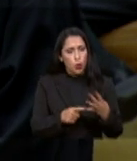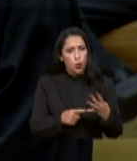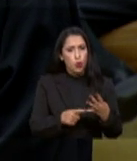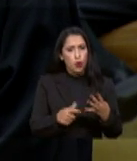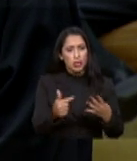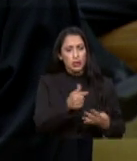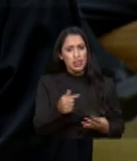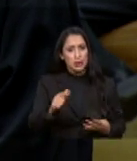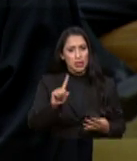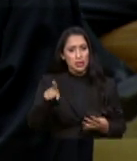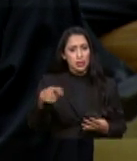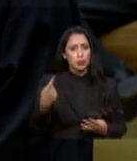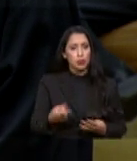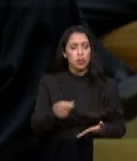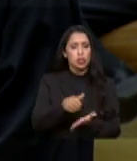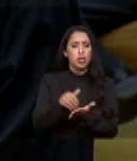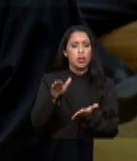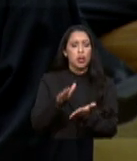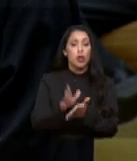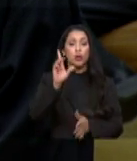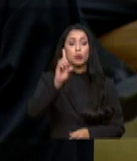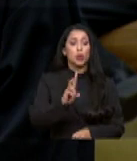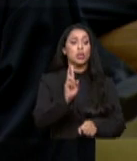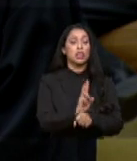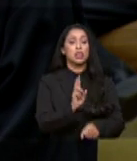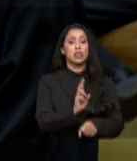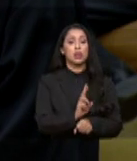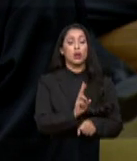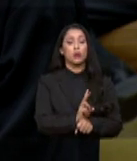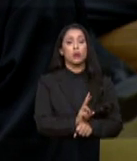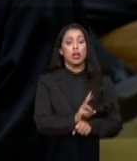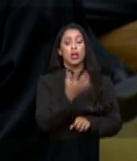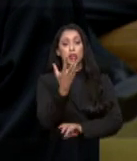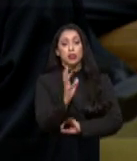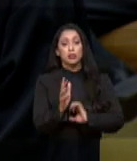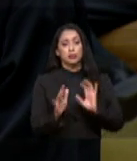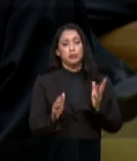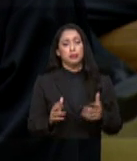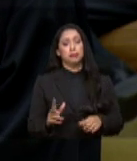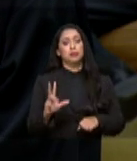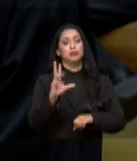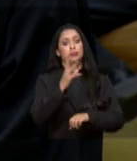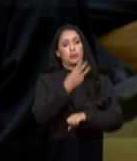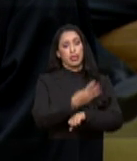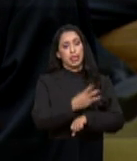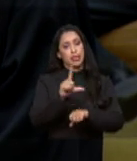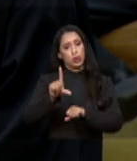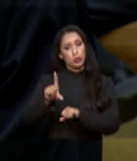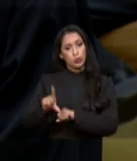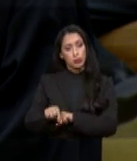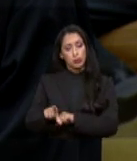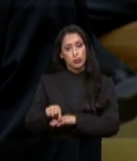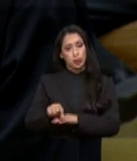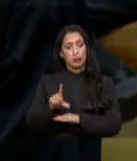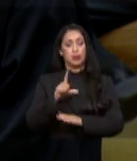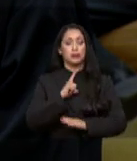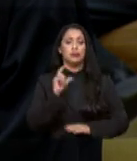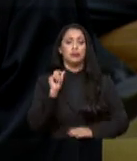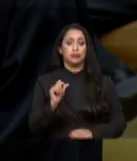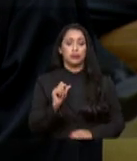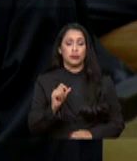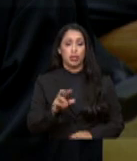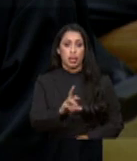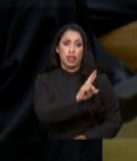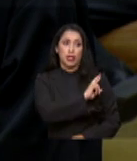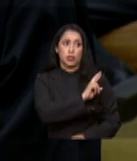a exoneração do diretor de proteção ambiental do IBAMA, responsável por uma mega operação contra o garimpo em